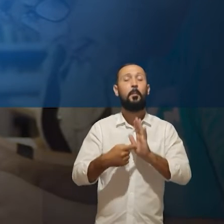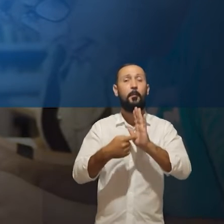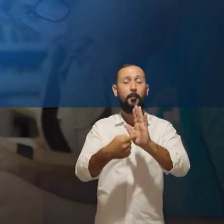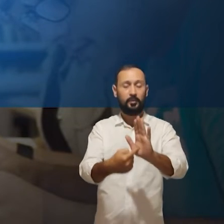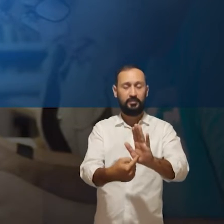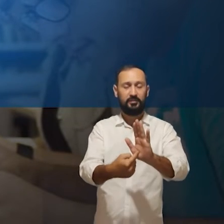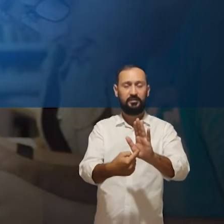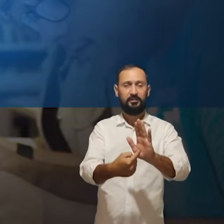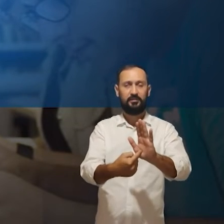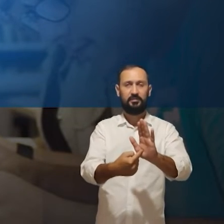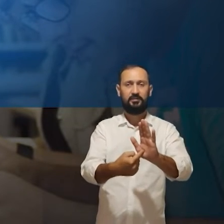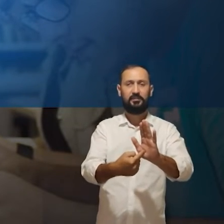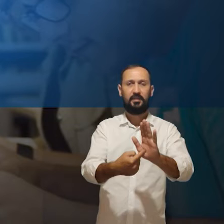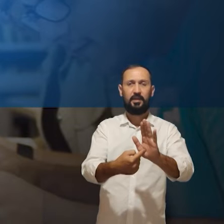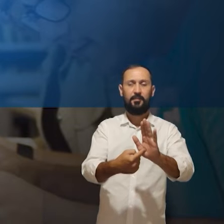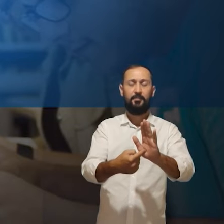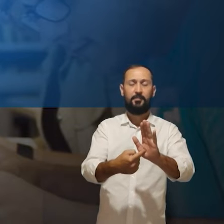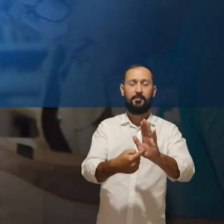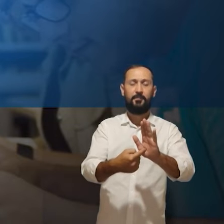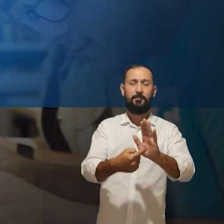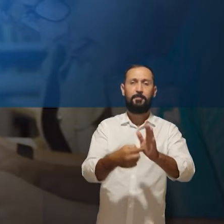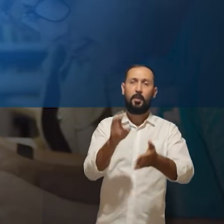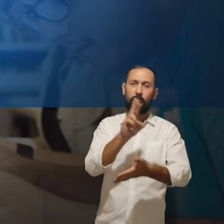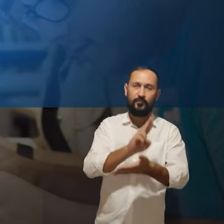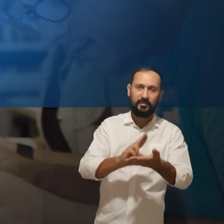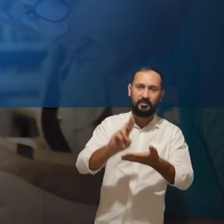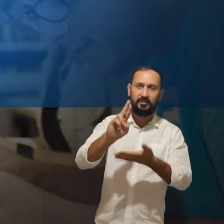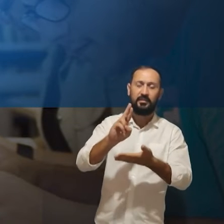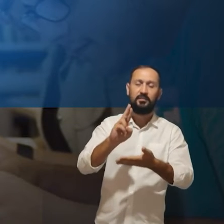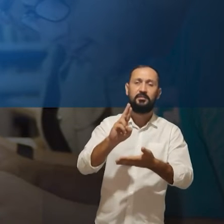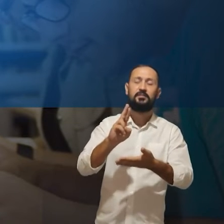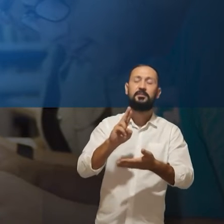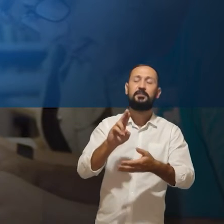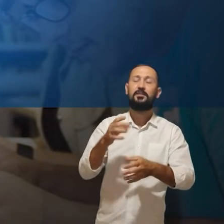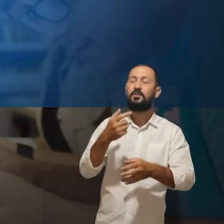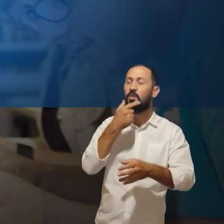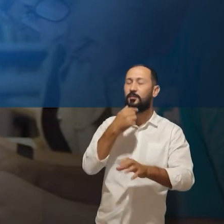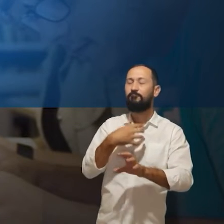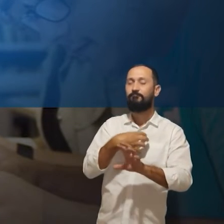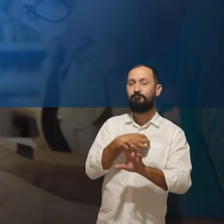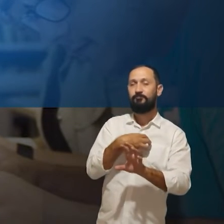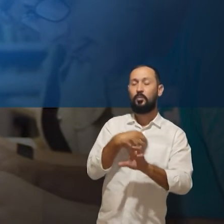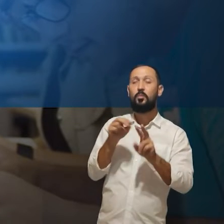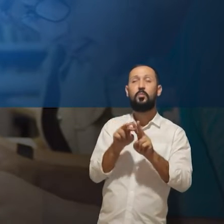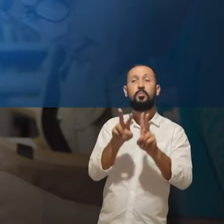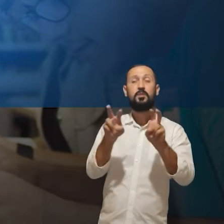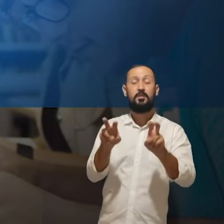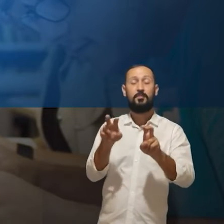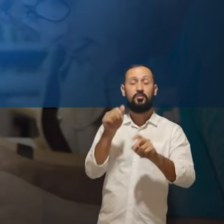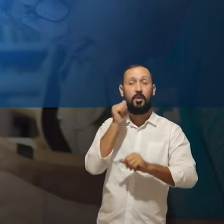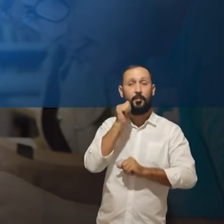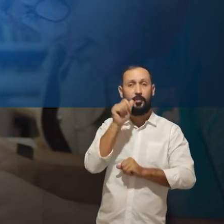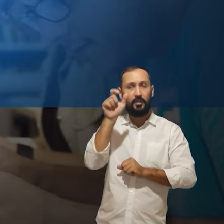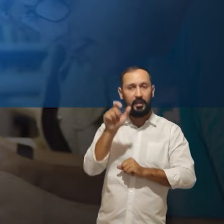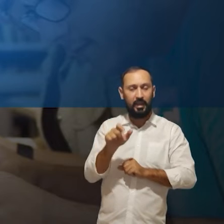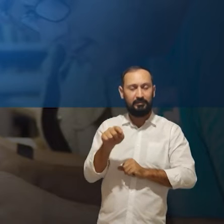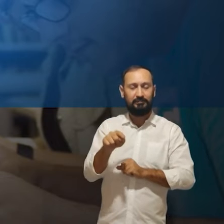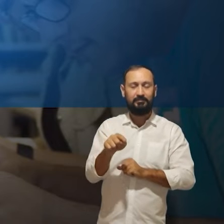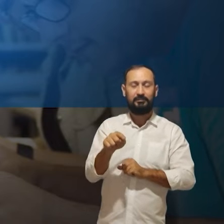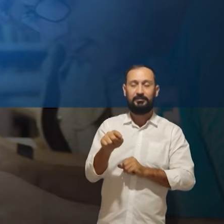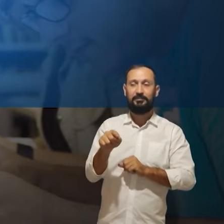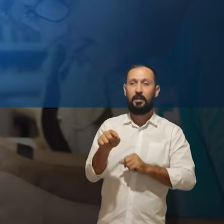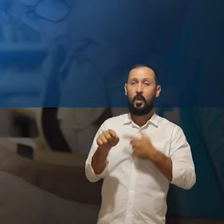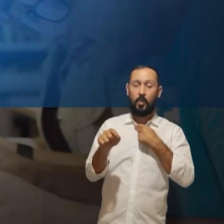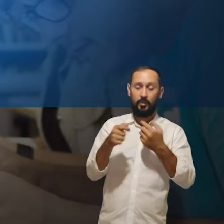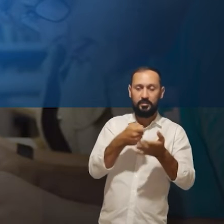levar para a academia essa sensibilidade de Samuel Medeiros, que, para falar de uma mulher,